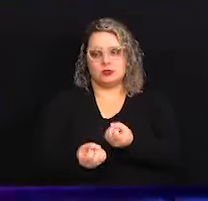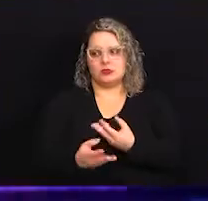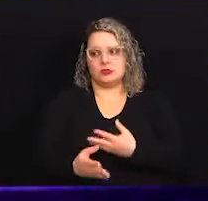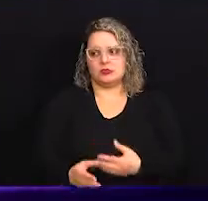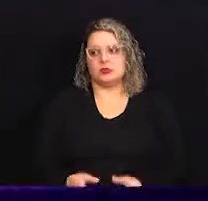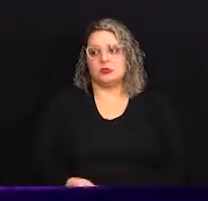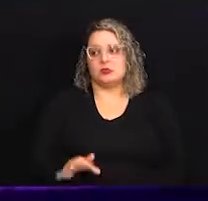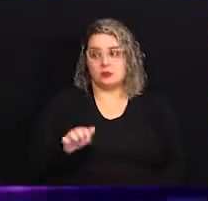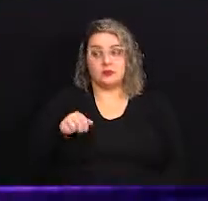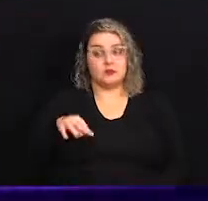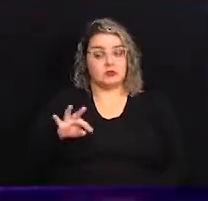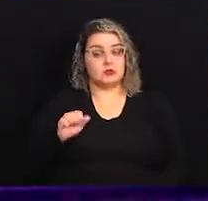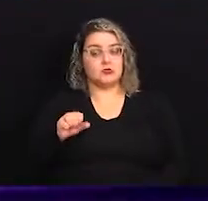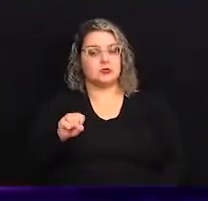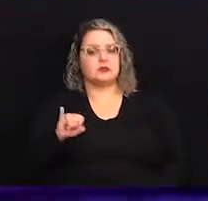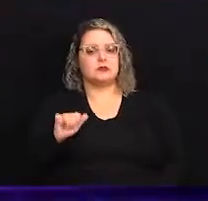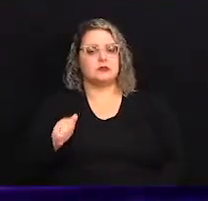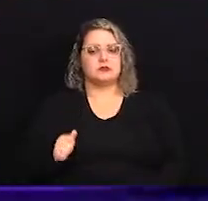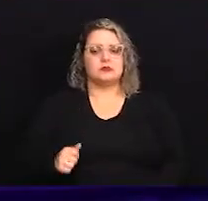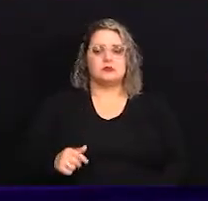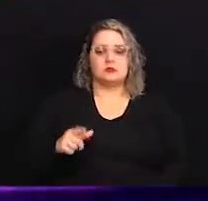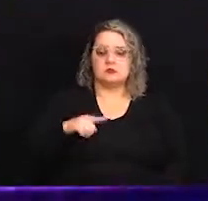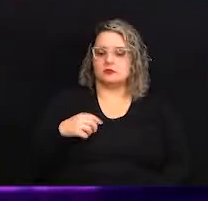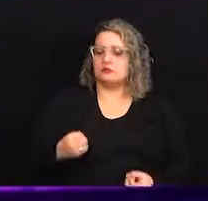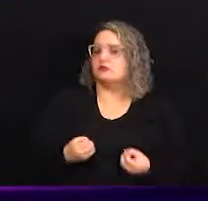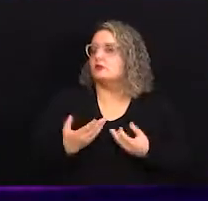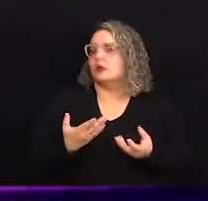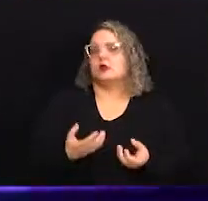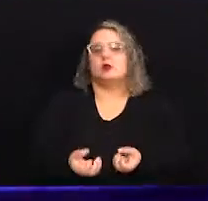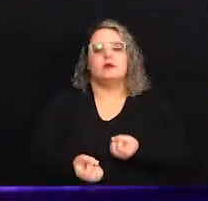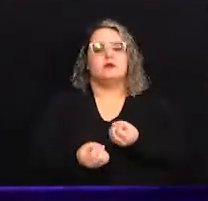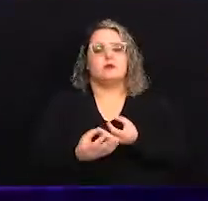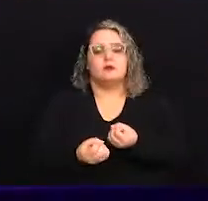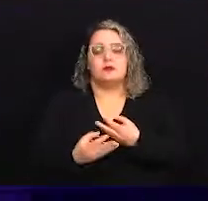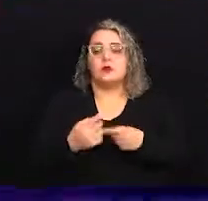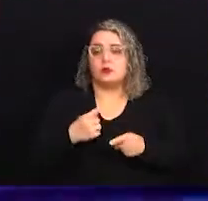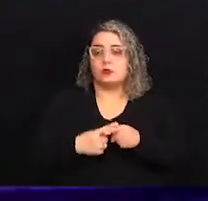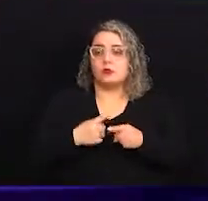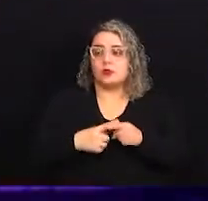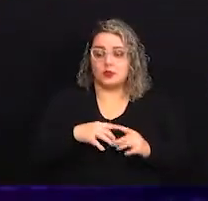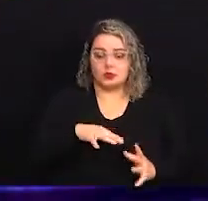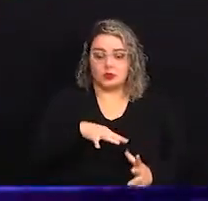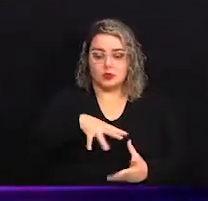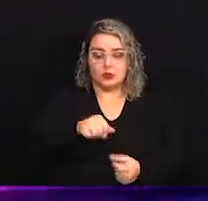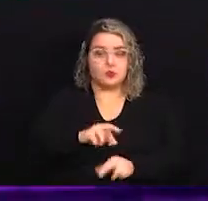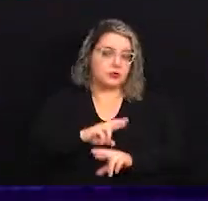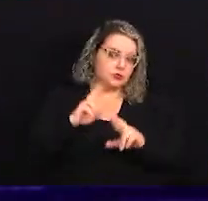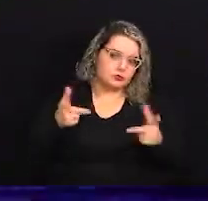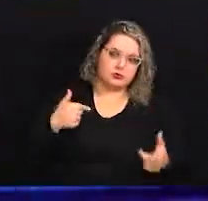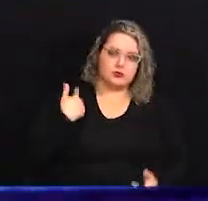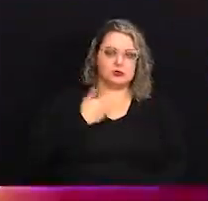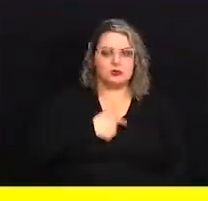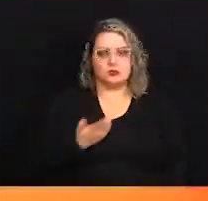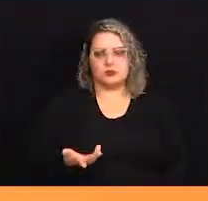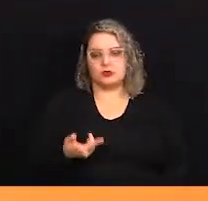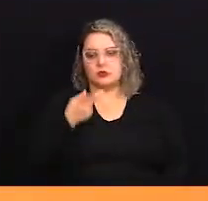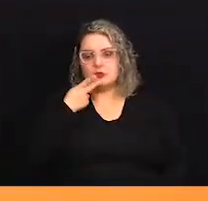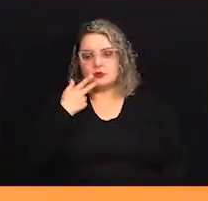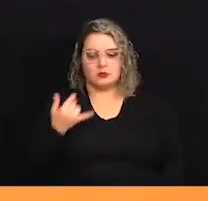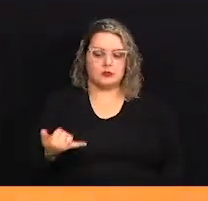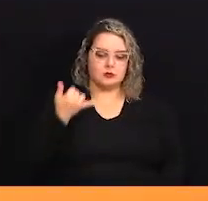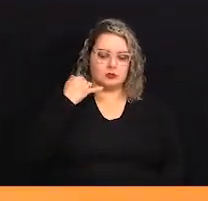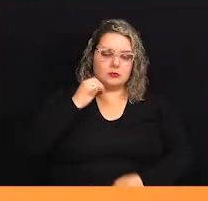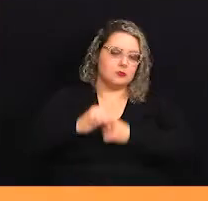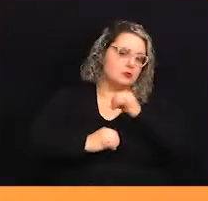informação. Especialmente em fantasia, você vai ter que entregar muita informação para o leitor, porque o universo é um universo diferente do nosso. Se eu falar